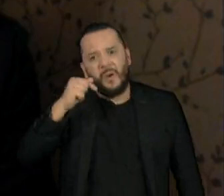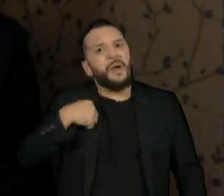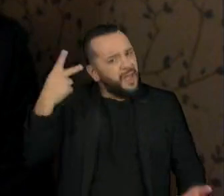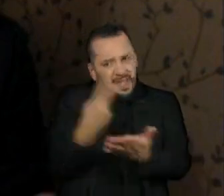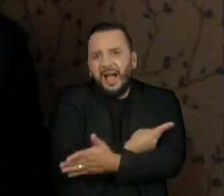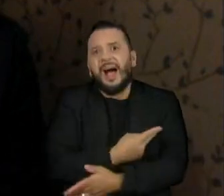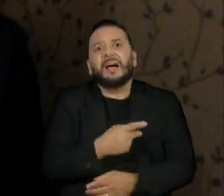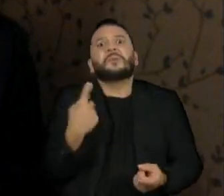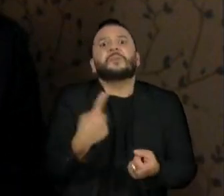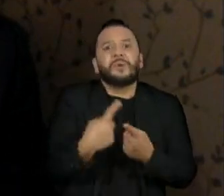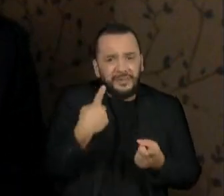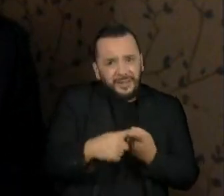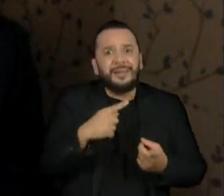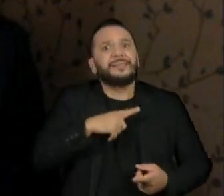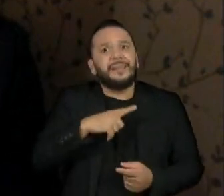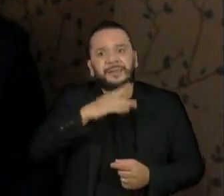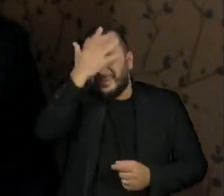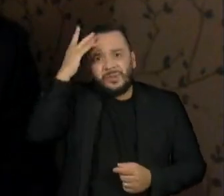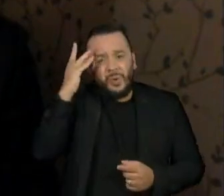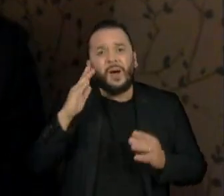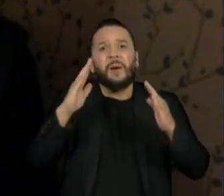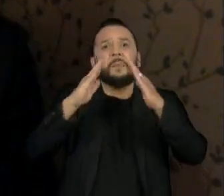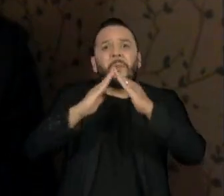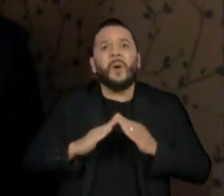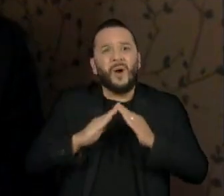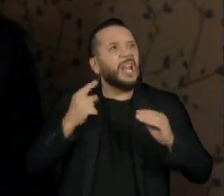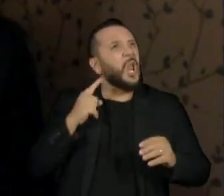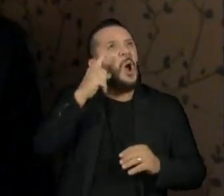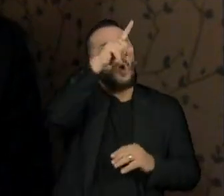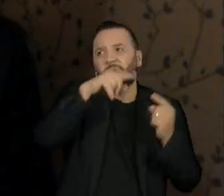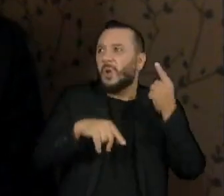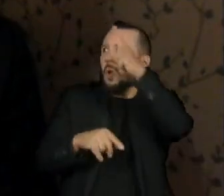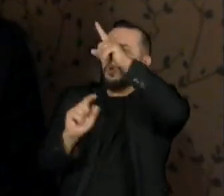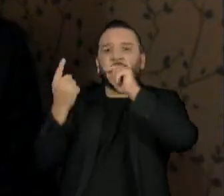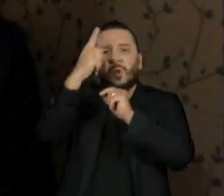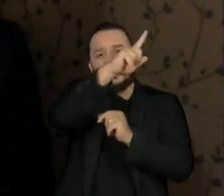brasileiros que moram em regiões inóspitas e que alimentam e fazem a comida chegar na nossa mesa.